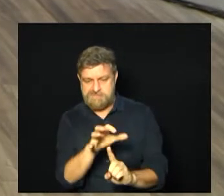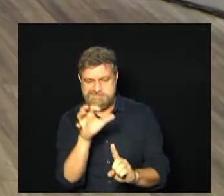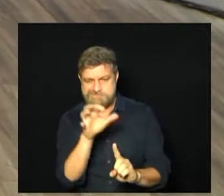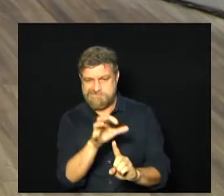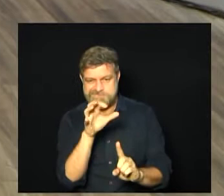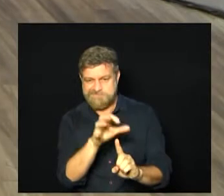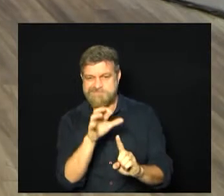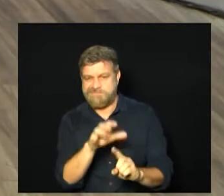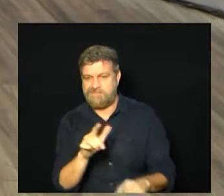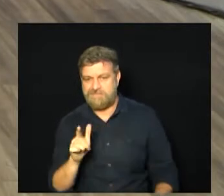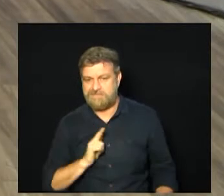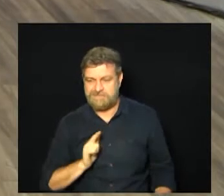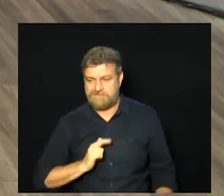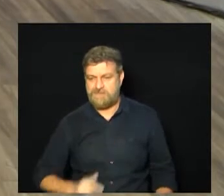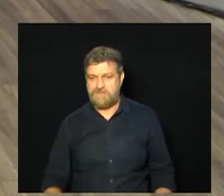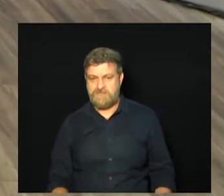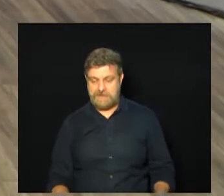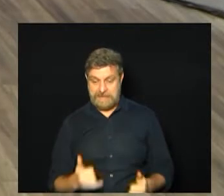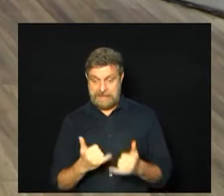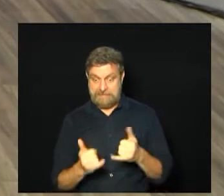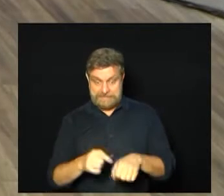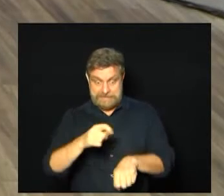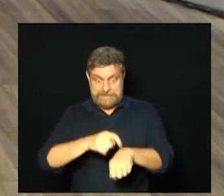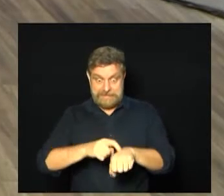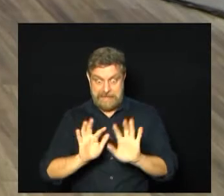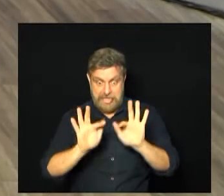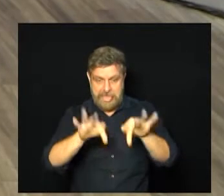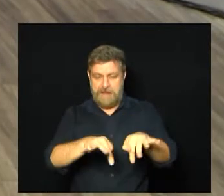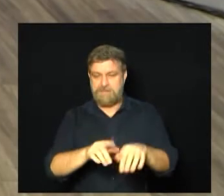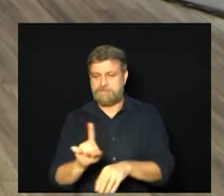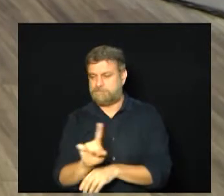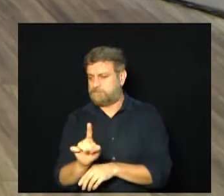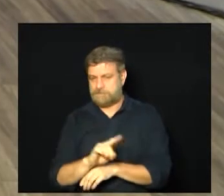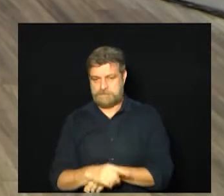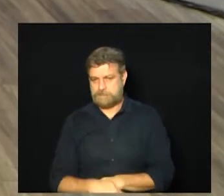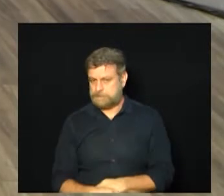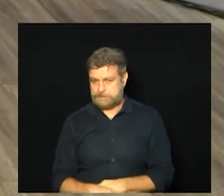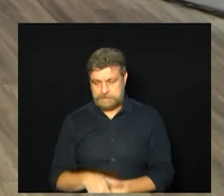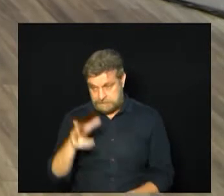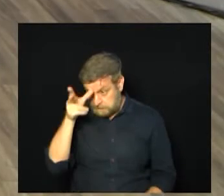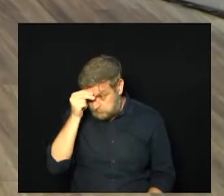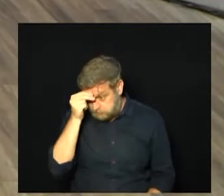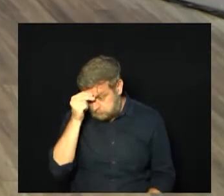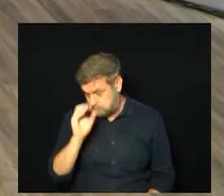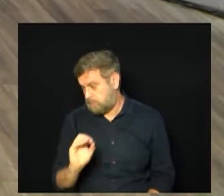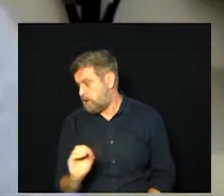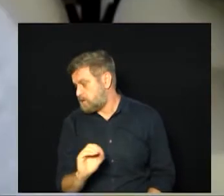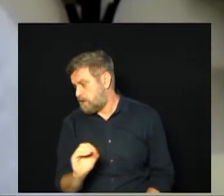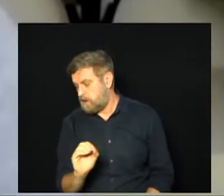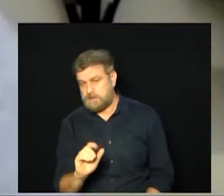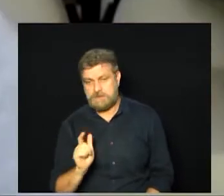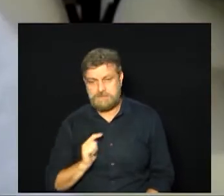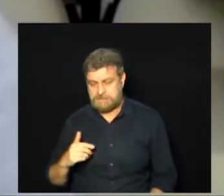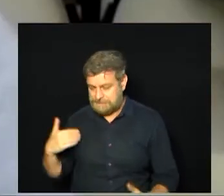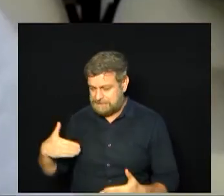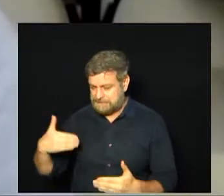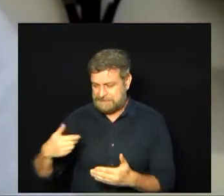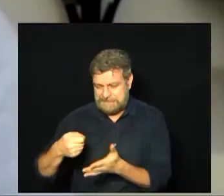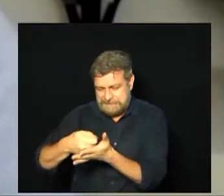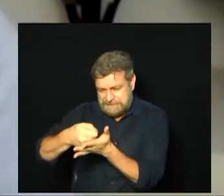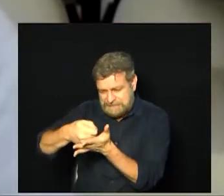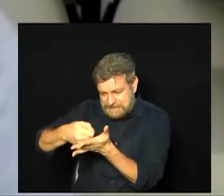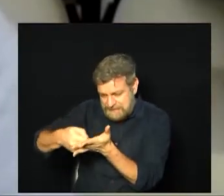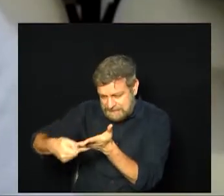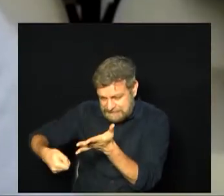segurar o resultado, faltando os últimos minutos. Tranquilo nada. É um processo, toda escrita,